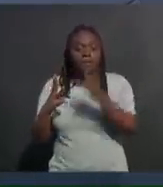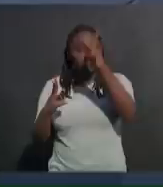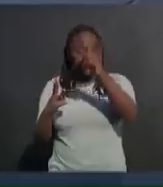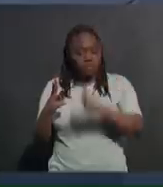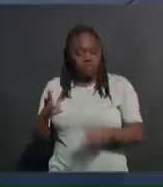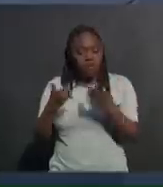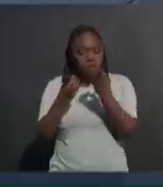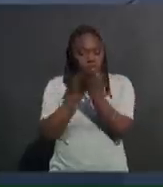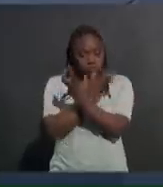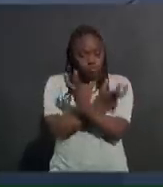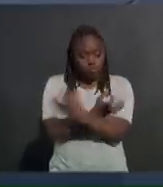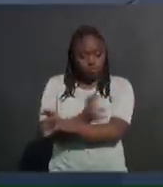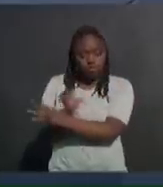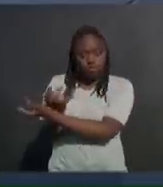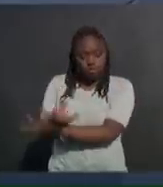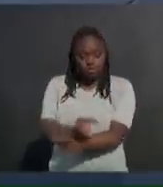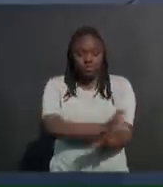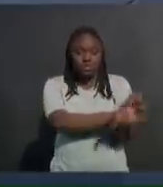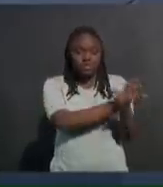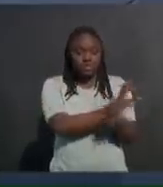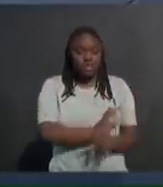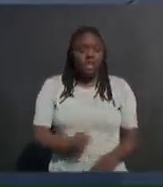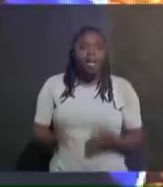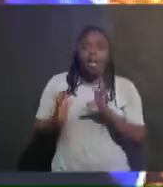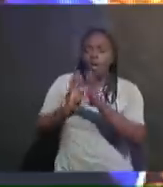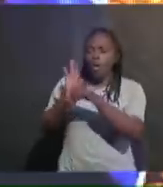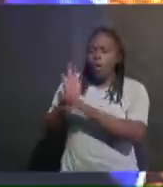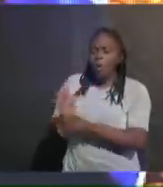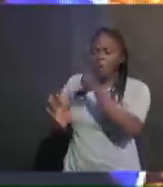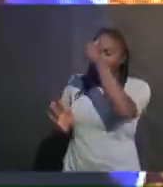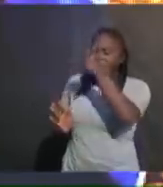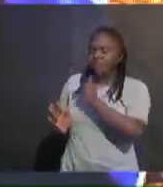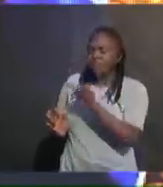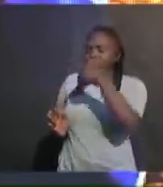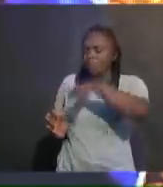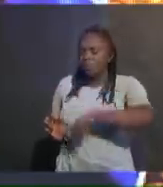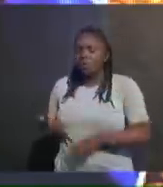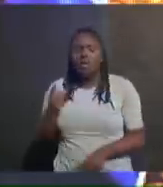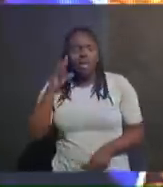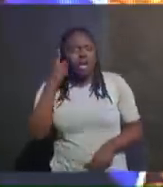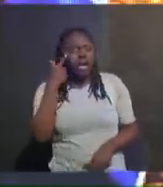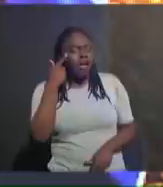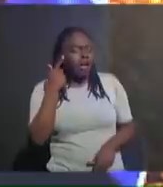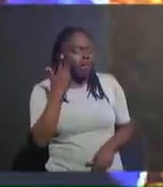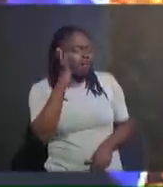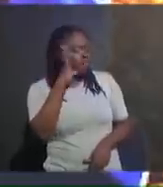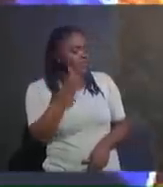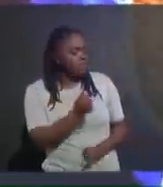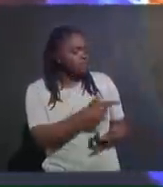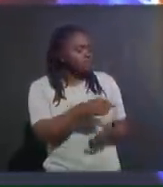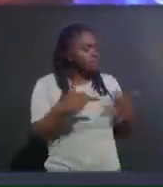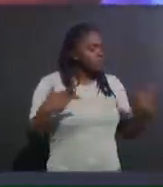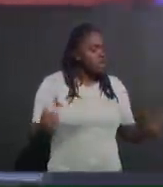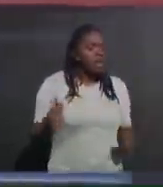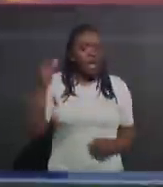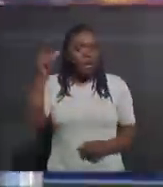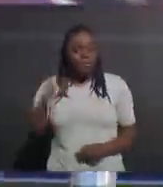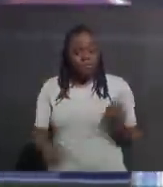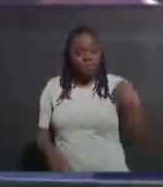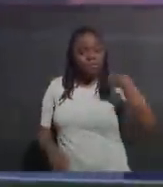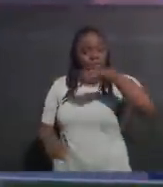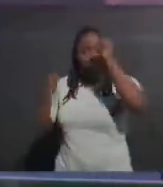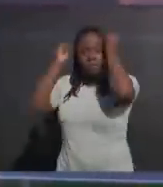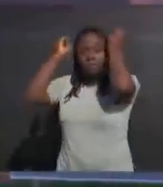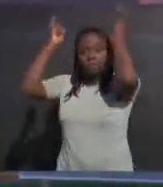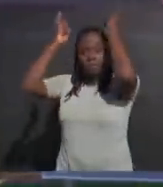ele. Aí um roubava a galinha do outro, ou o outro achava que o ovo da galinha era dele, porque tinha posto no quintal dele. A pessoa ia lá em Moisés